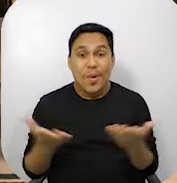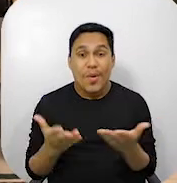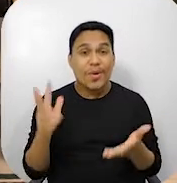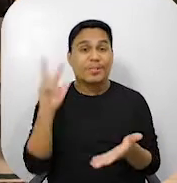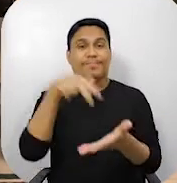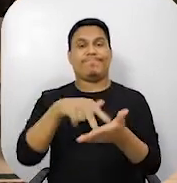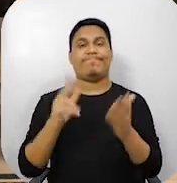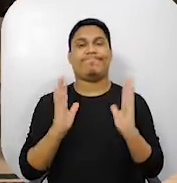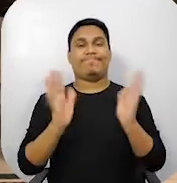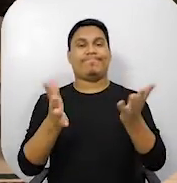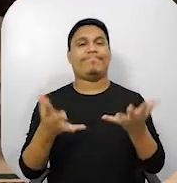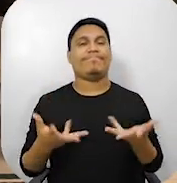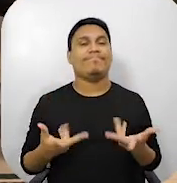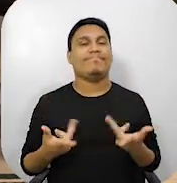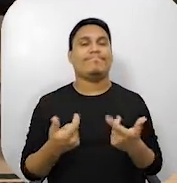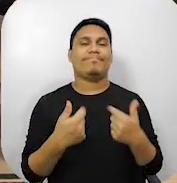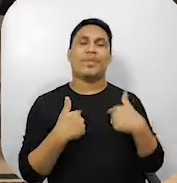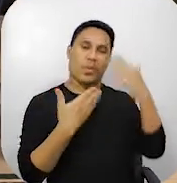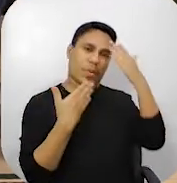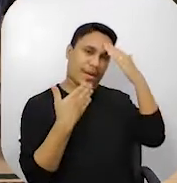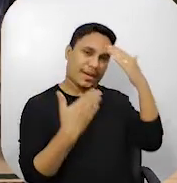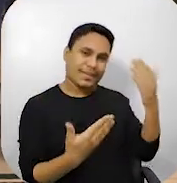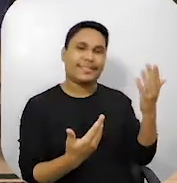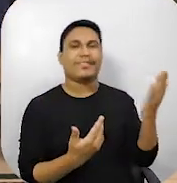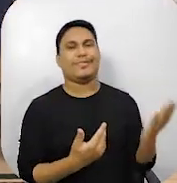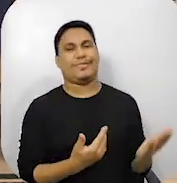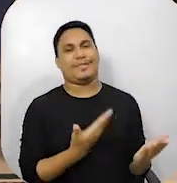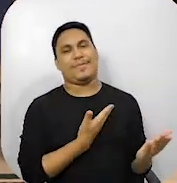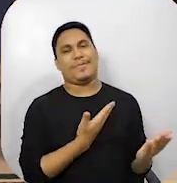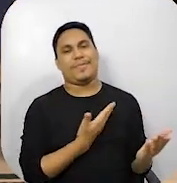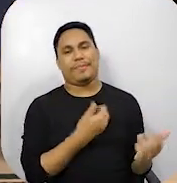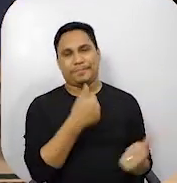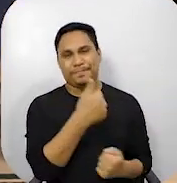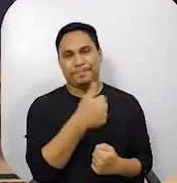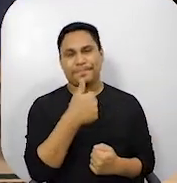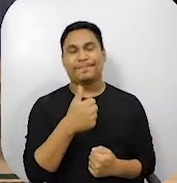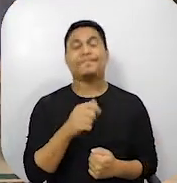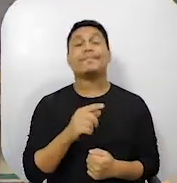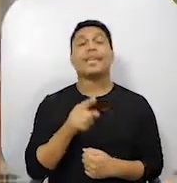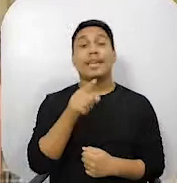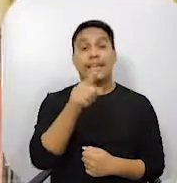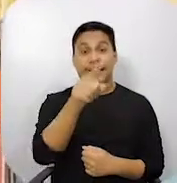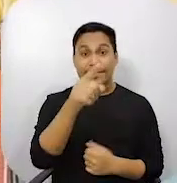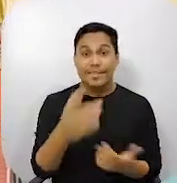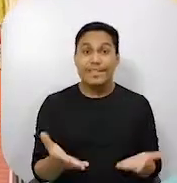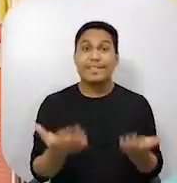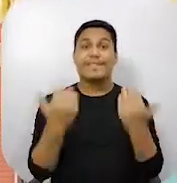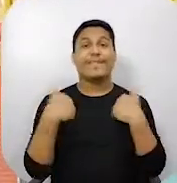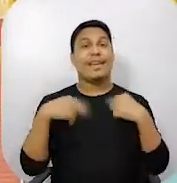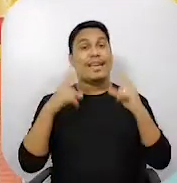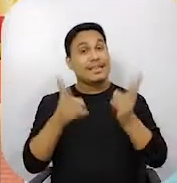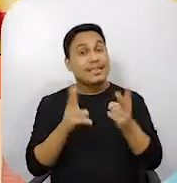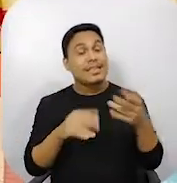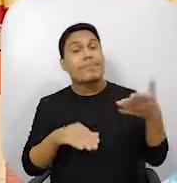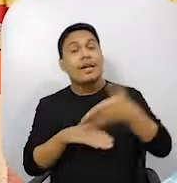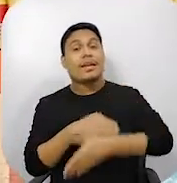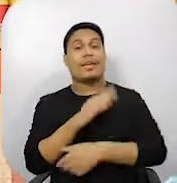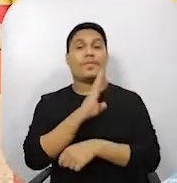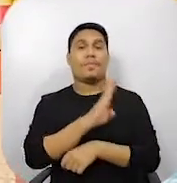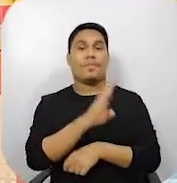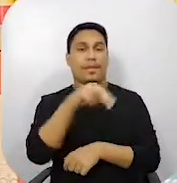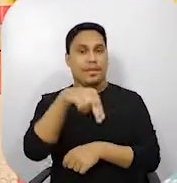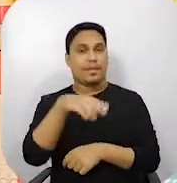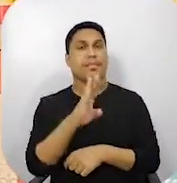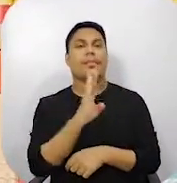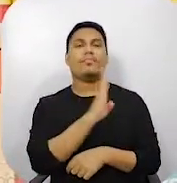espaço foi maravilhoso muito agradeço a você também amiga viu e você venha sempre no Centro Cultural Banco do Nordeste